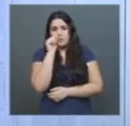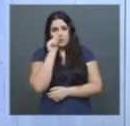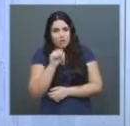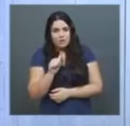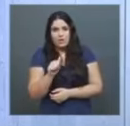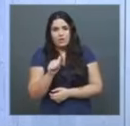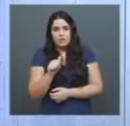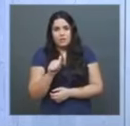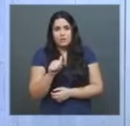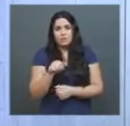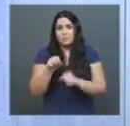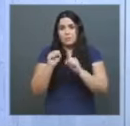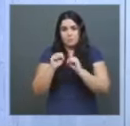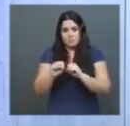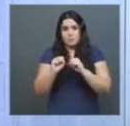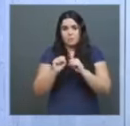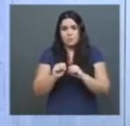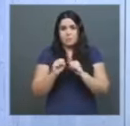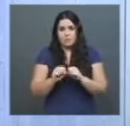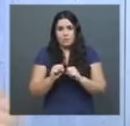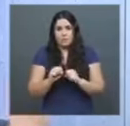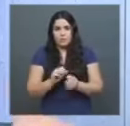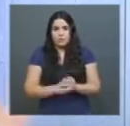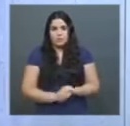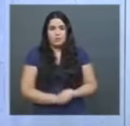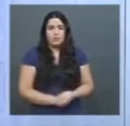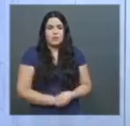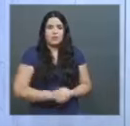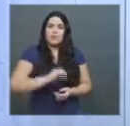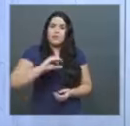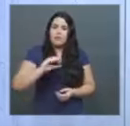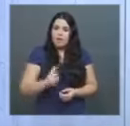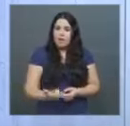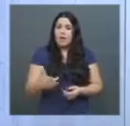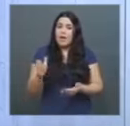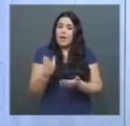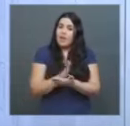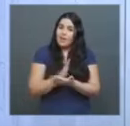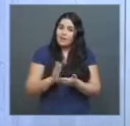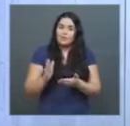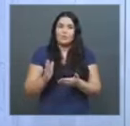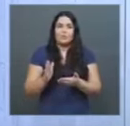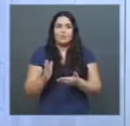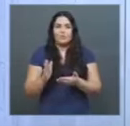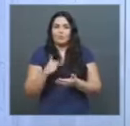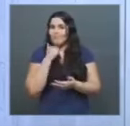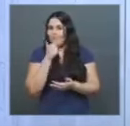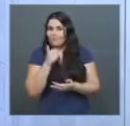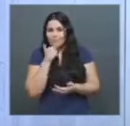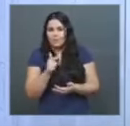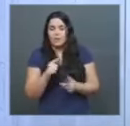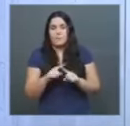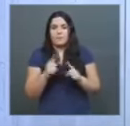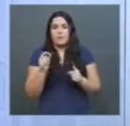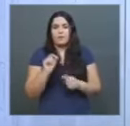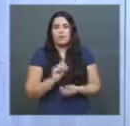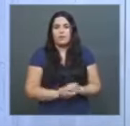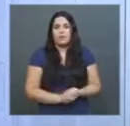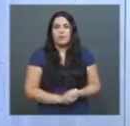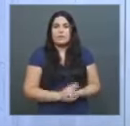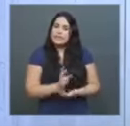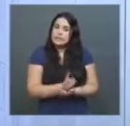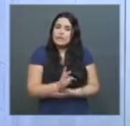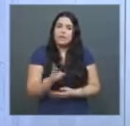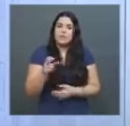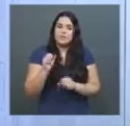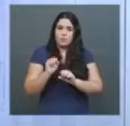social, pode dar. É claro que acontece em alguns casos que nem sempre é possível, mas sempre que for possível,